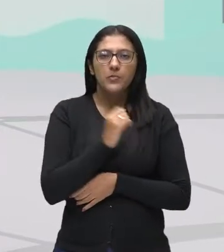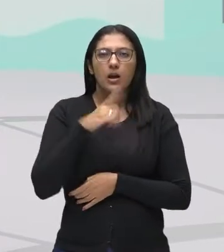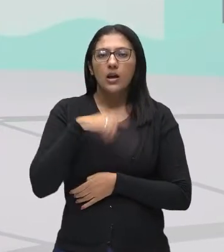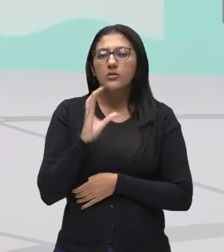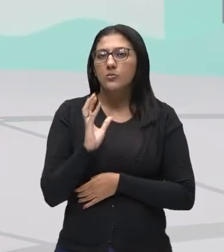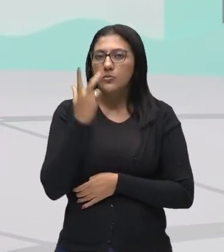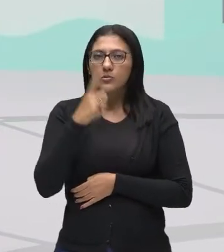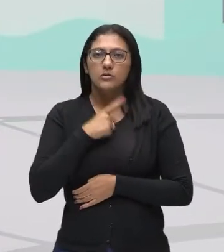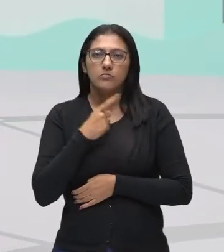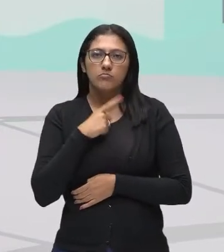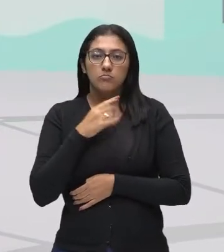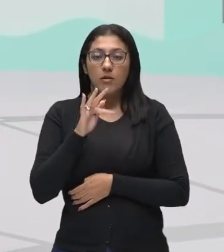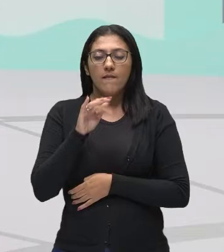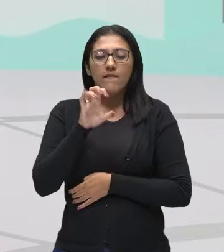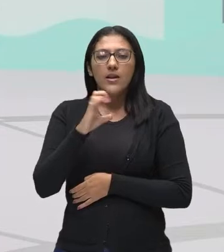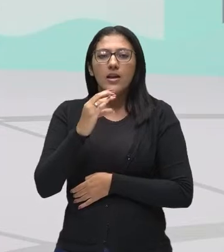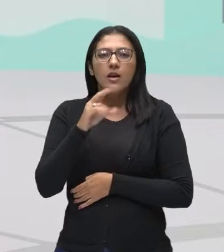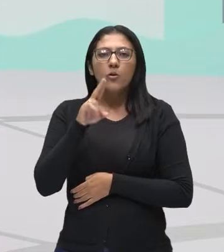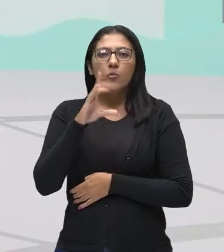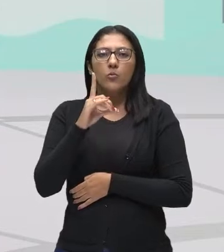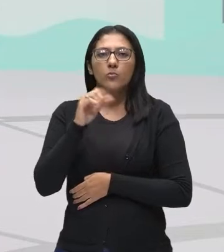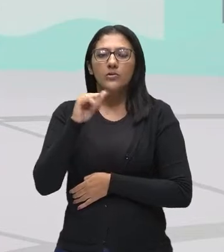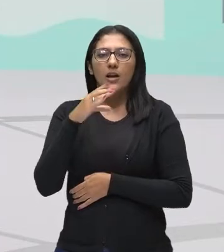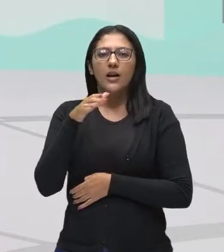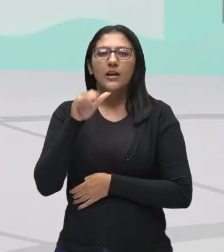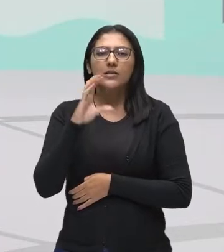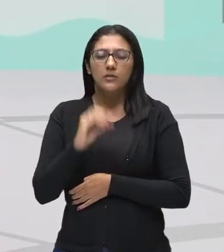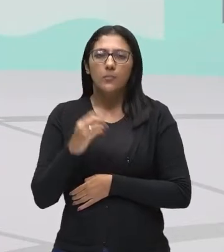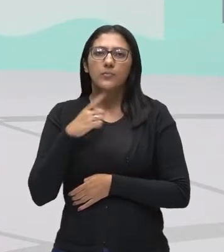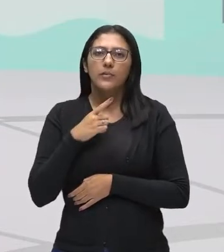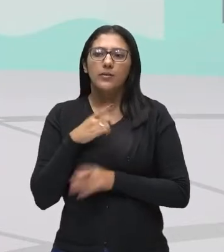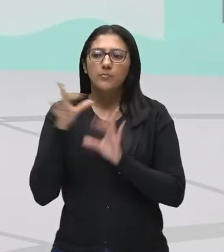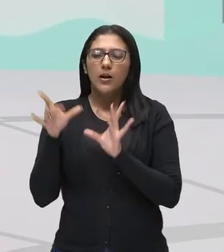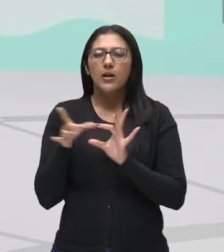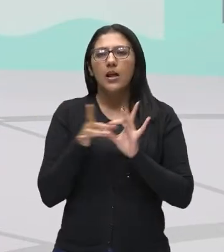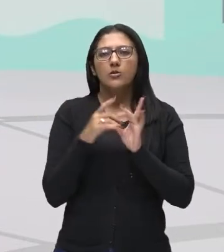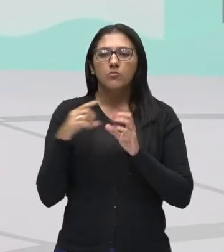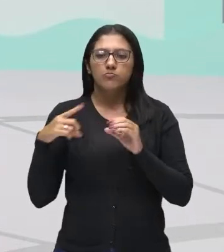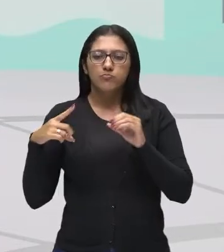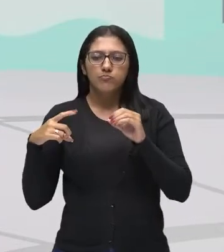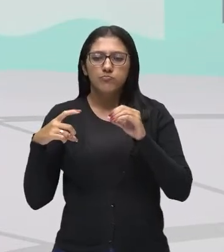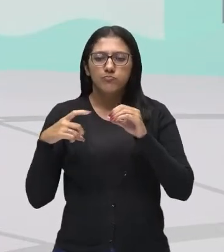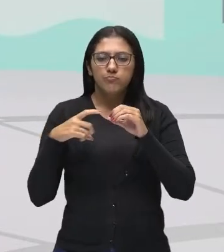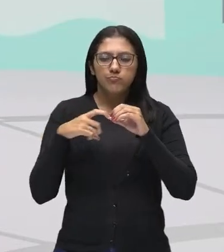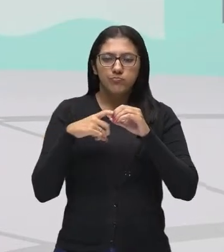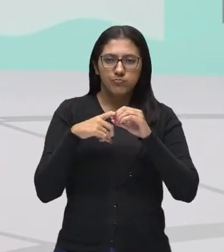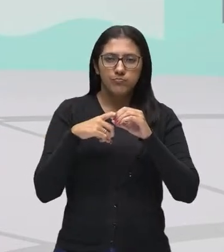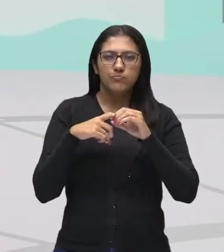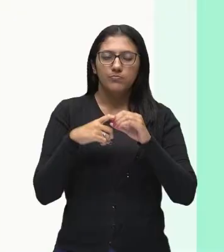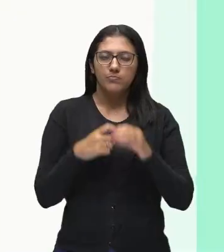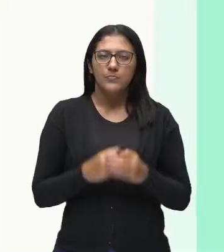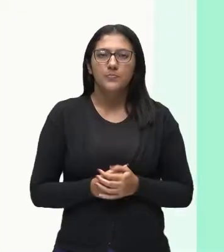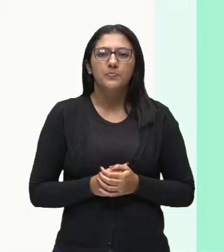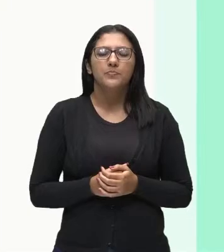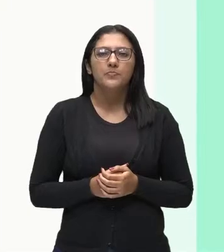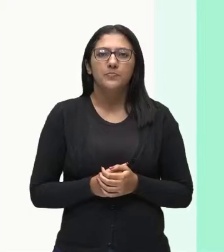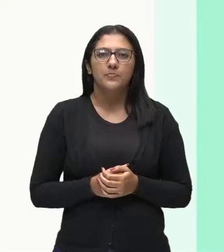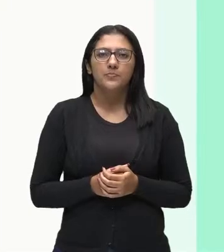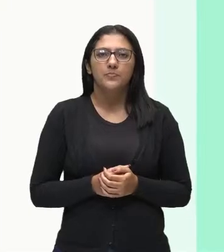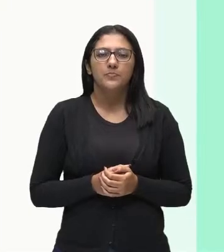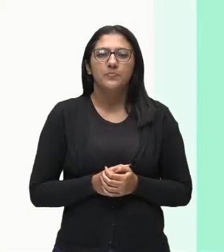de fecundação. Fecundação é a união do gameta masculino com o feminino. Bem,